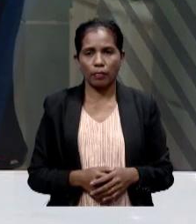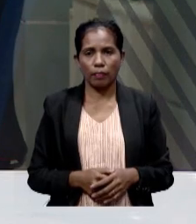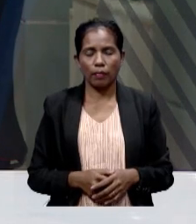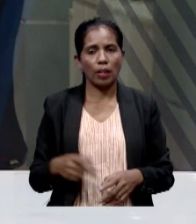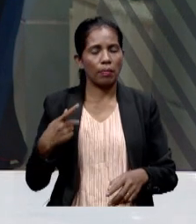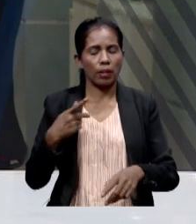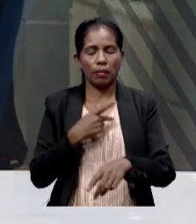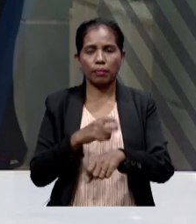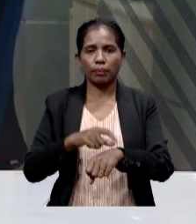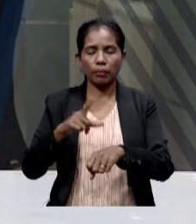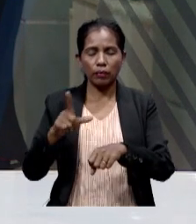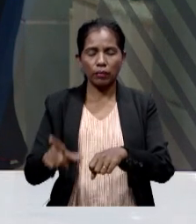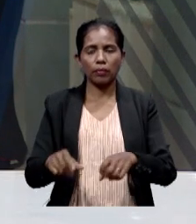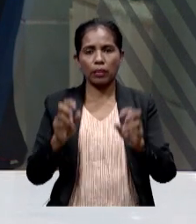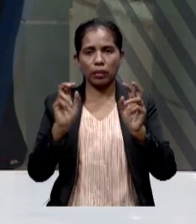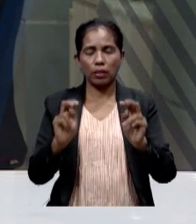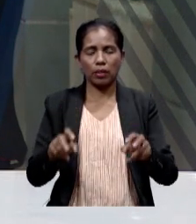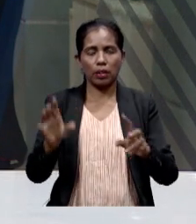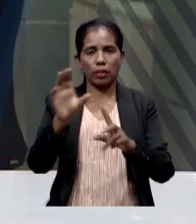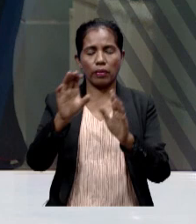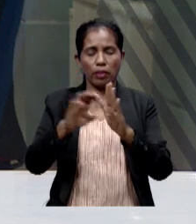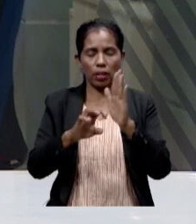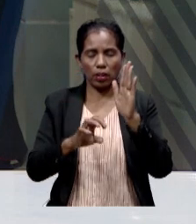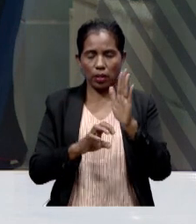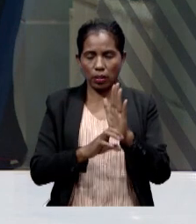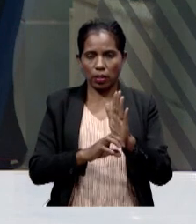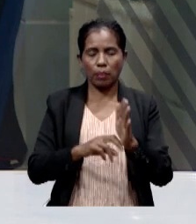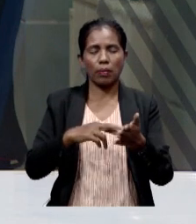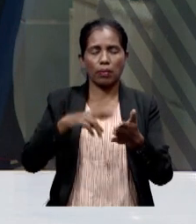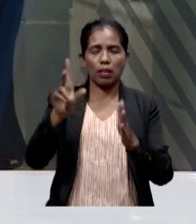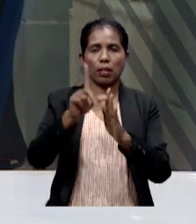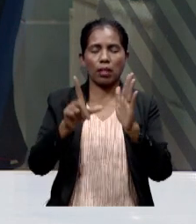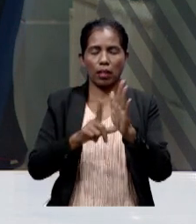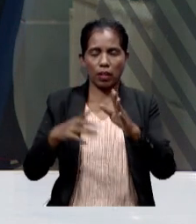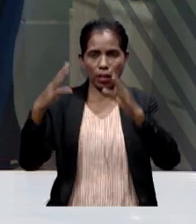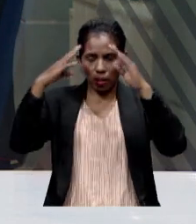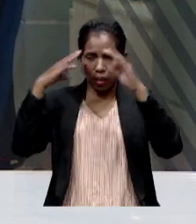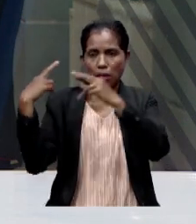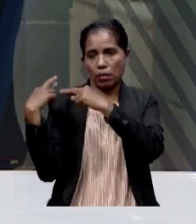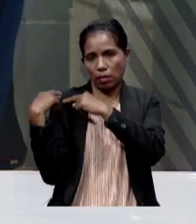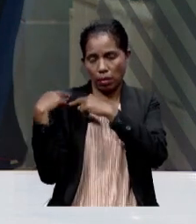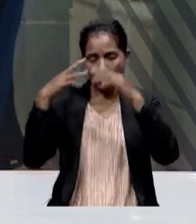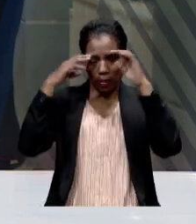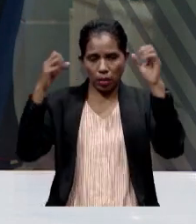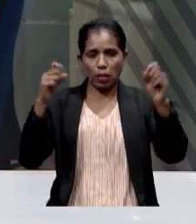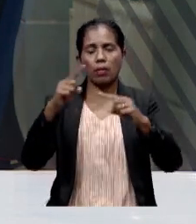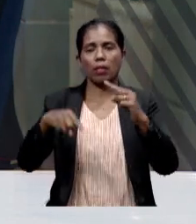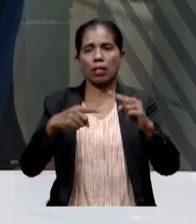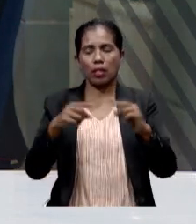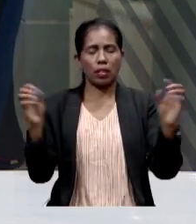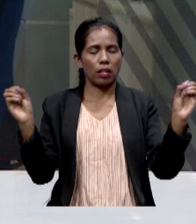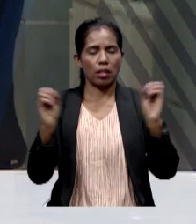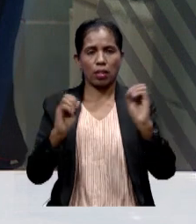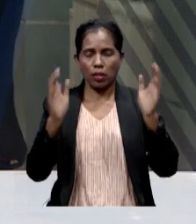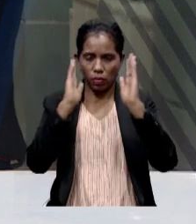O Parlamento Nacional se obriga chefe de Estado a promulgar lei responsabilidade do Presidente da República, Wanhira, la ia